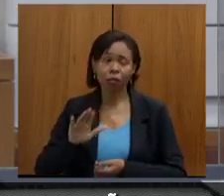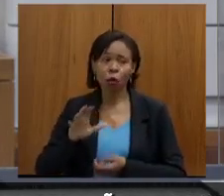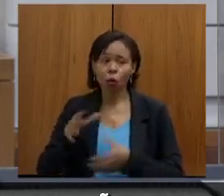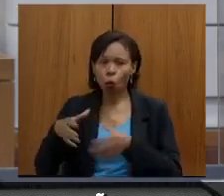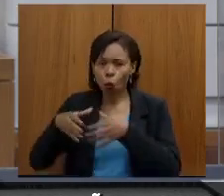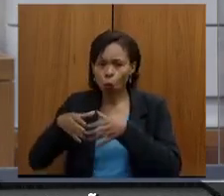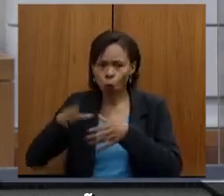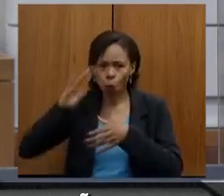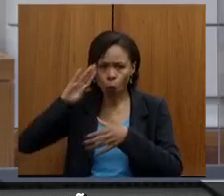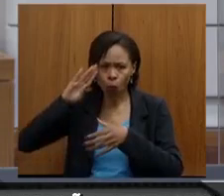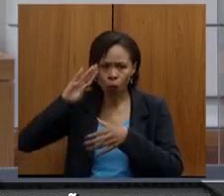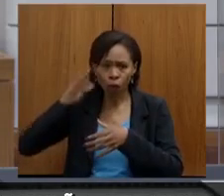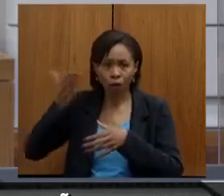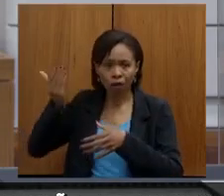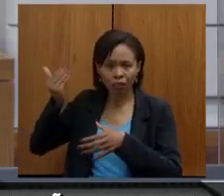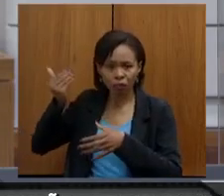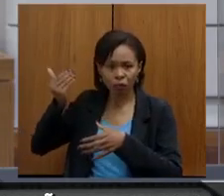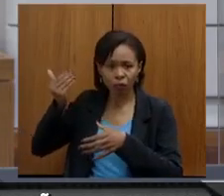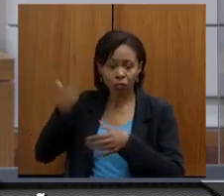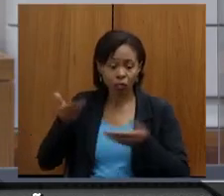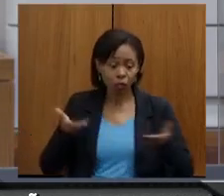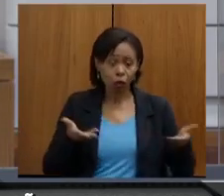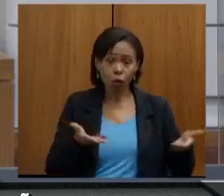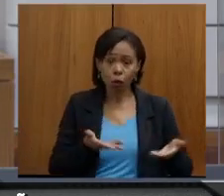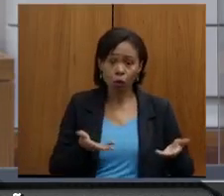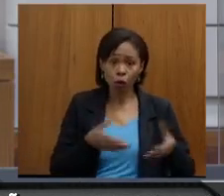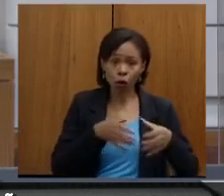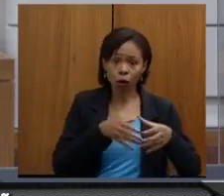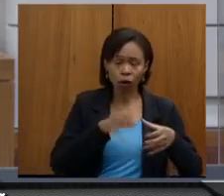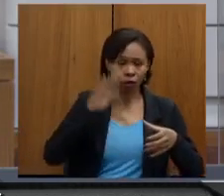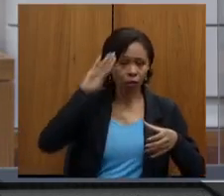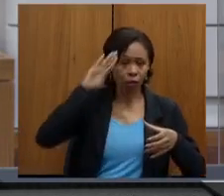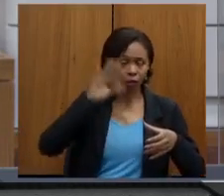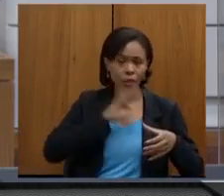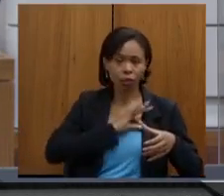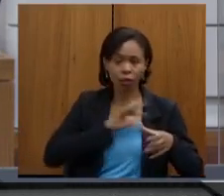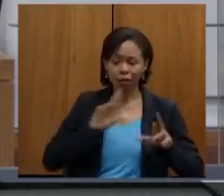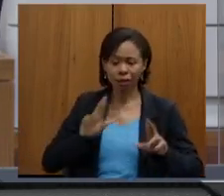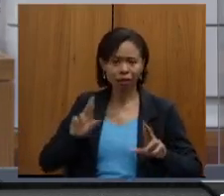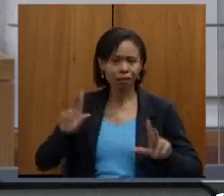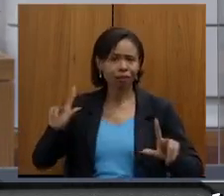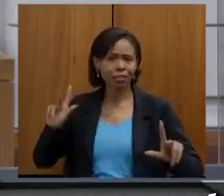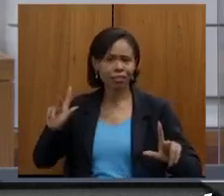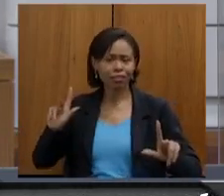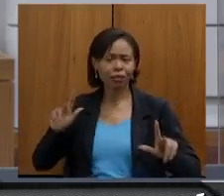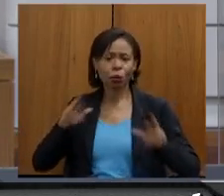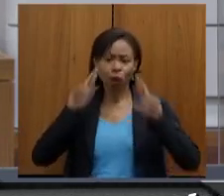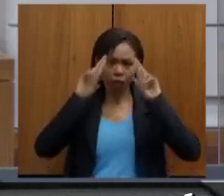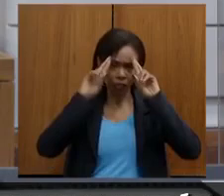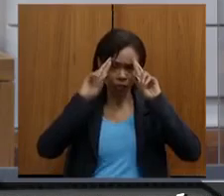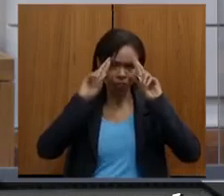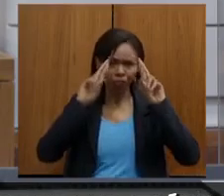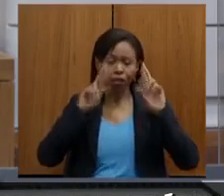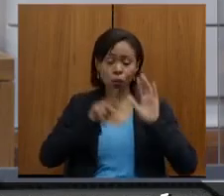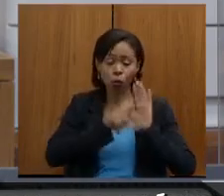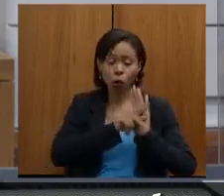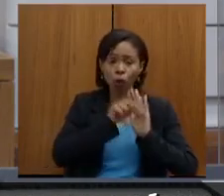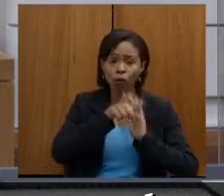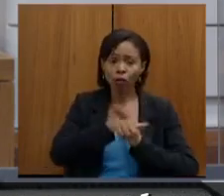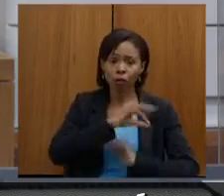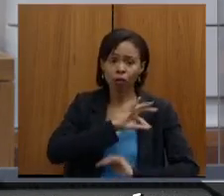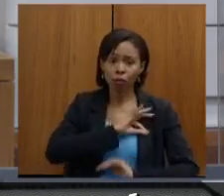Esse comando a diferença muito grande o respeito desse comando para com Sargento Rodrigues